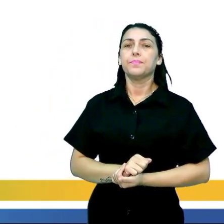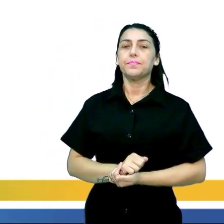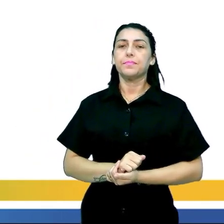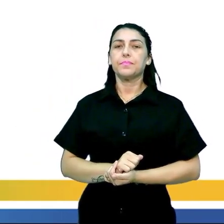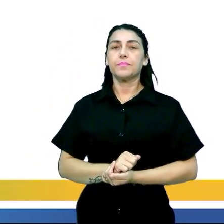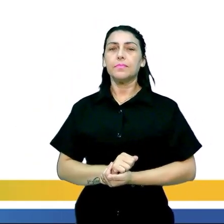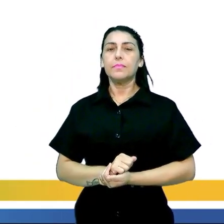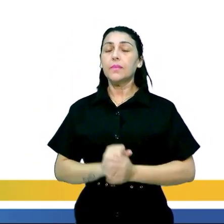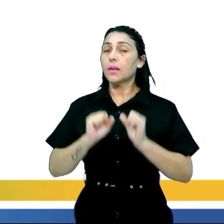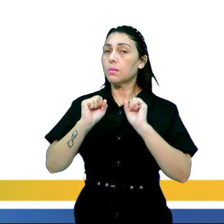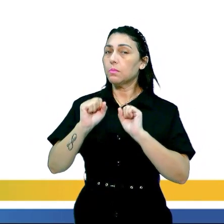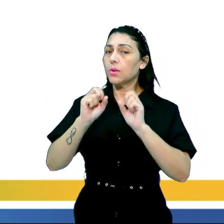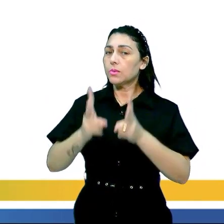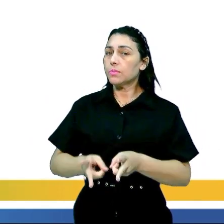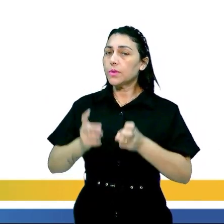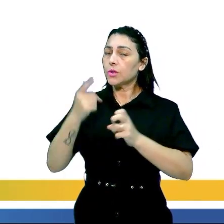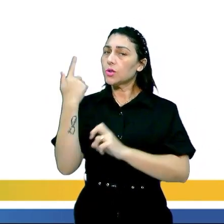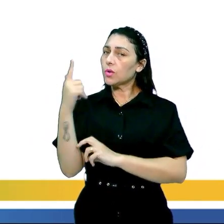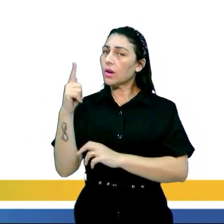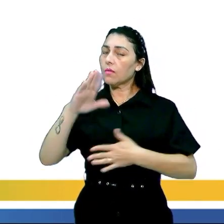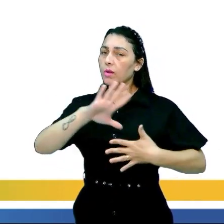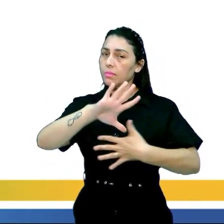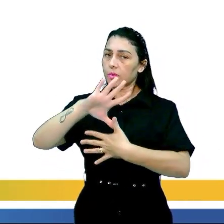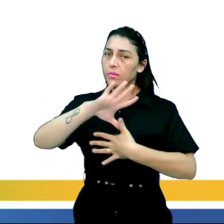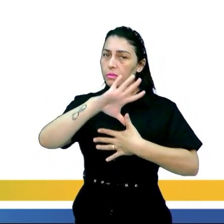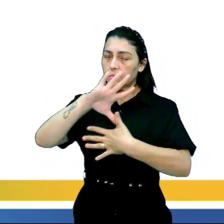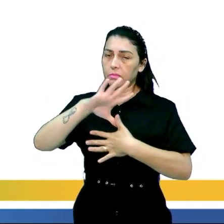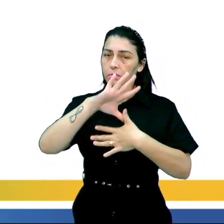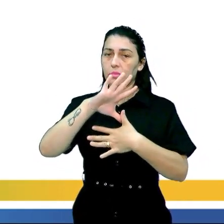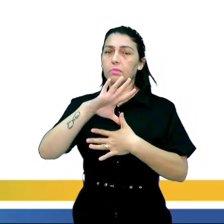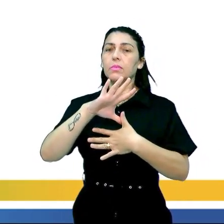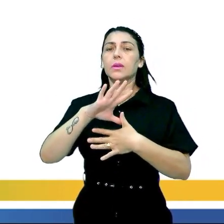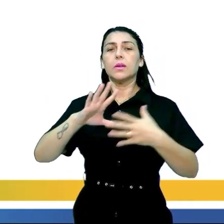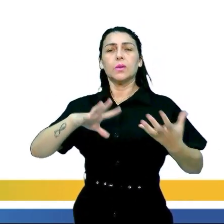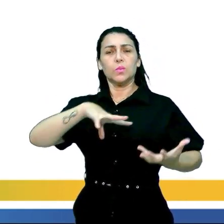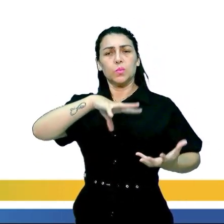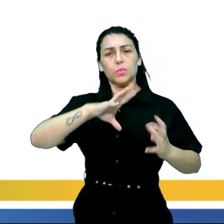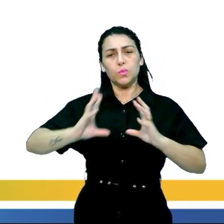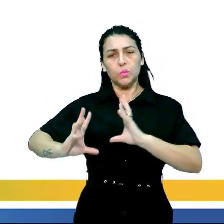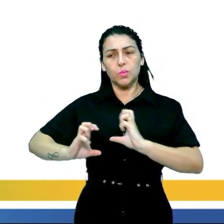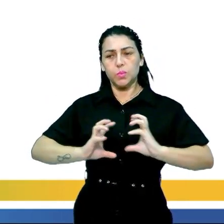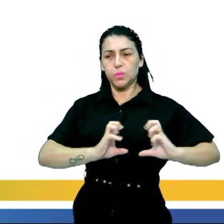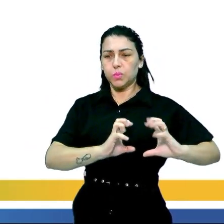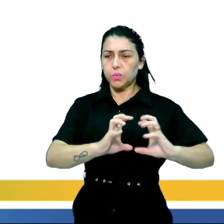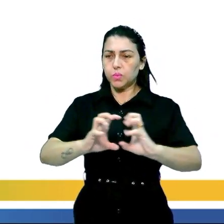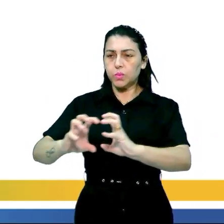Bem, aqui a gente pode ver geograficamente esses conflitos a